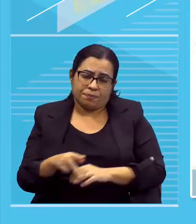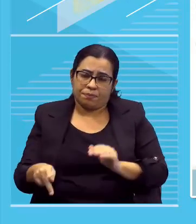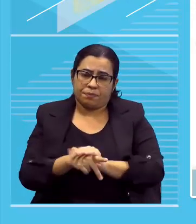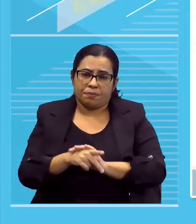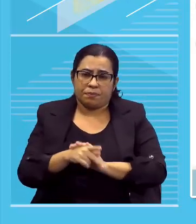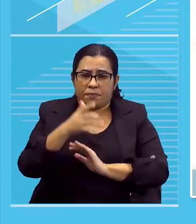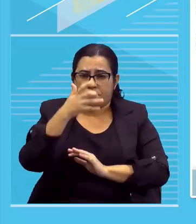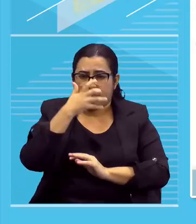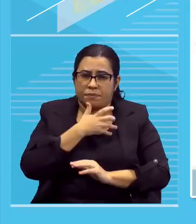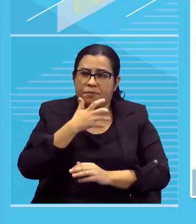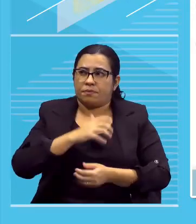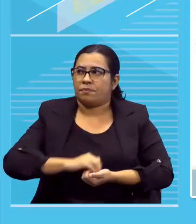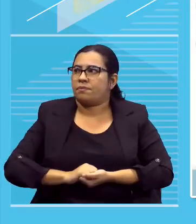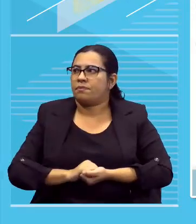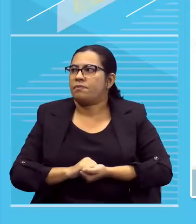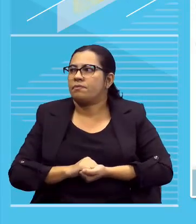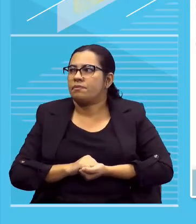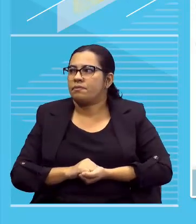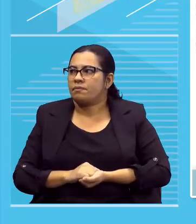frutas